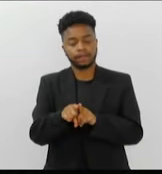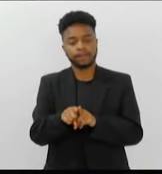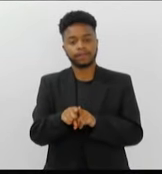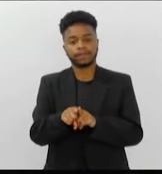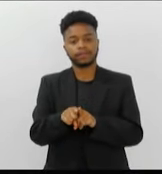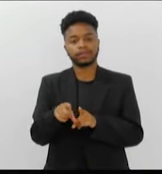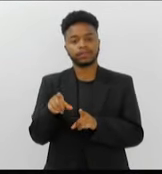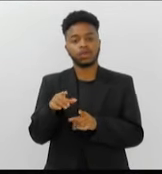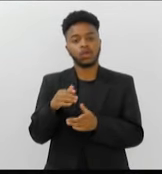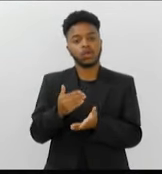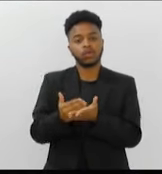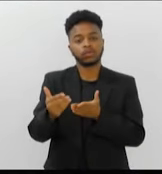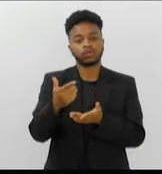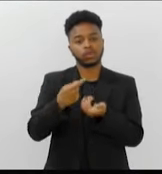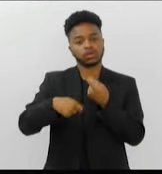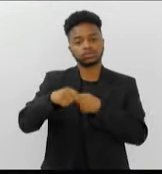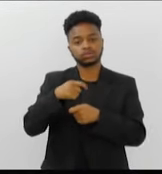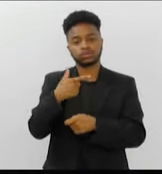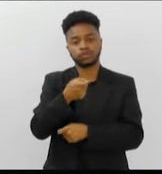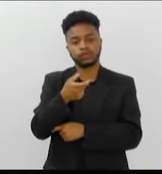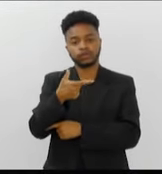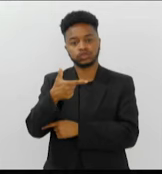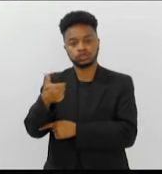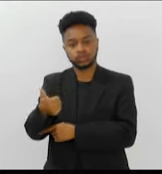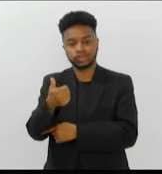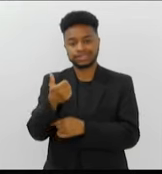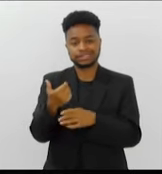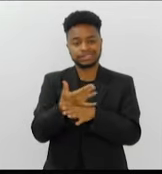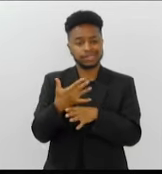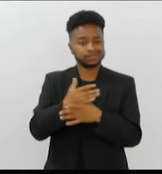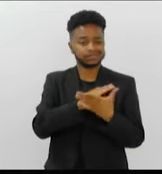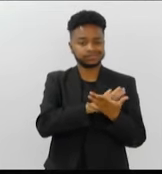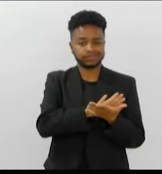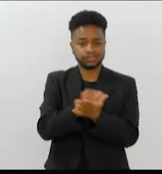em 2021, uma cidade totalmente destruída.